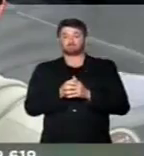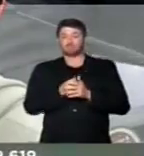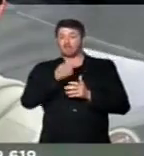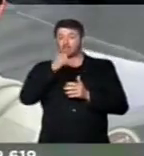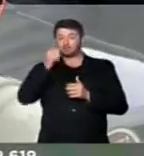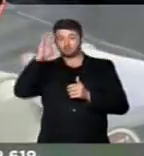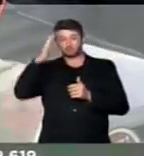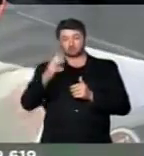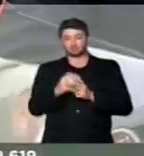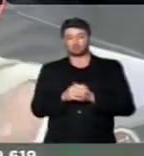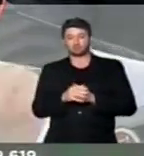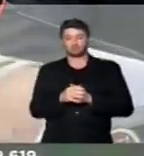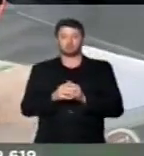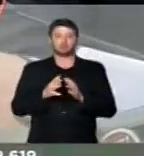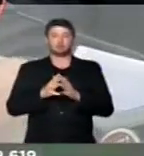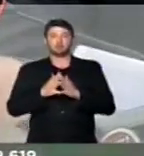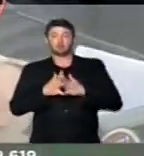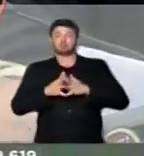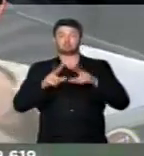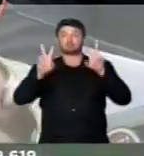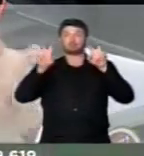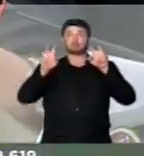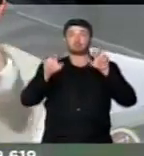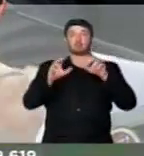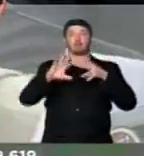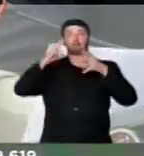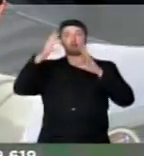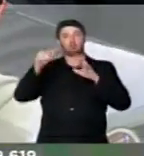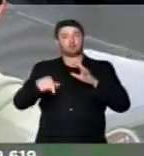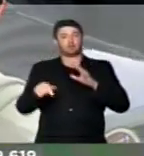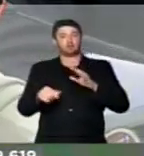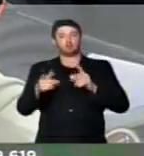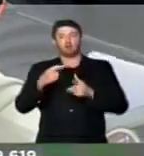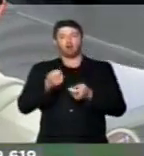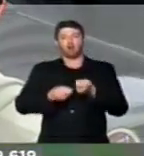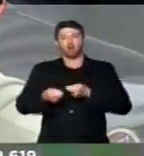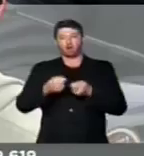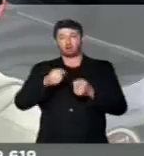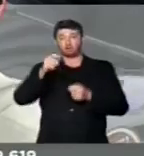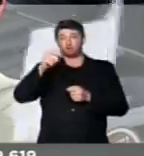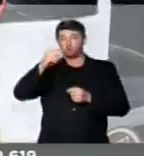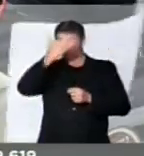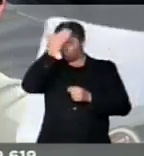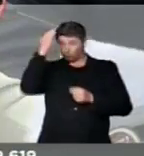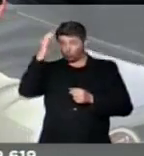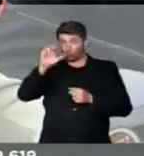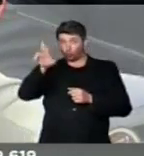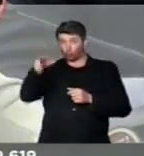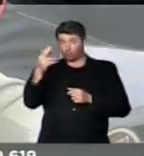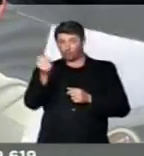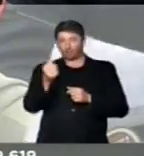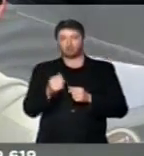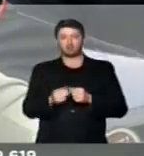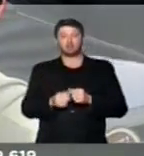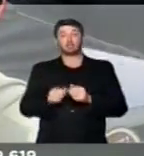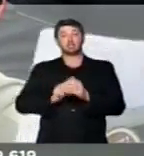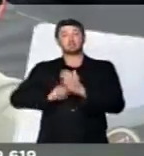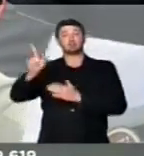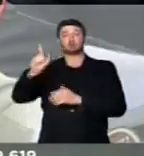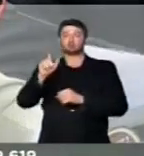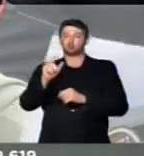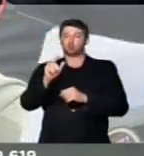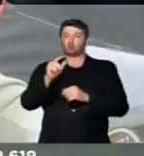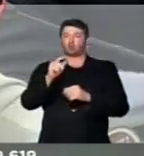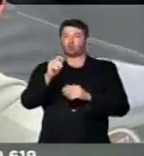colocamos, inclusive a suposta reforma aqui foi também manipulada por Cunha, que destituiu até o relator da comissão